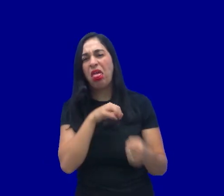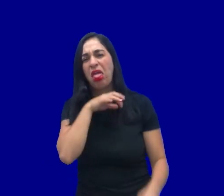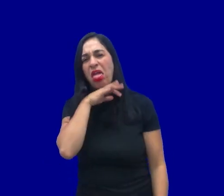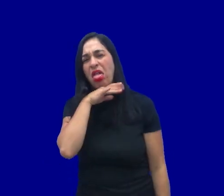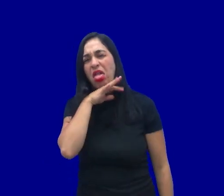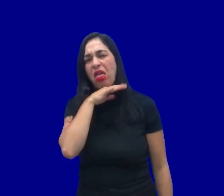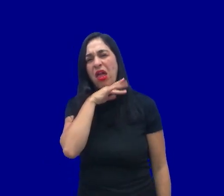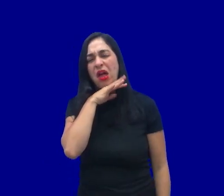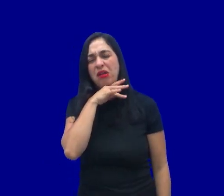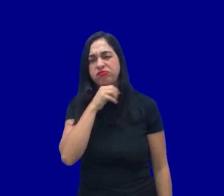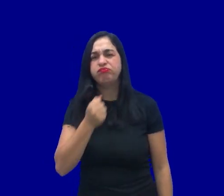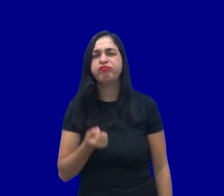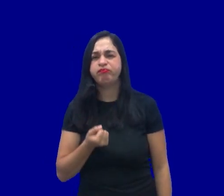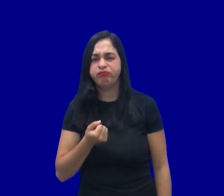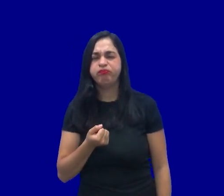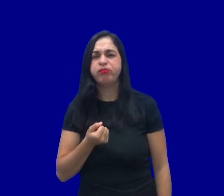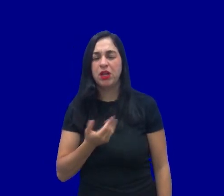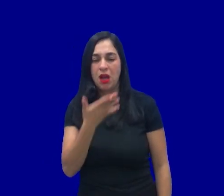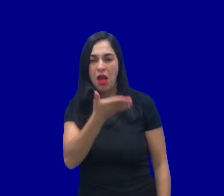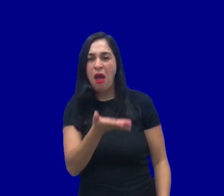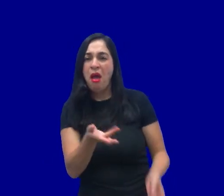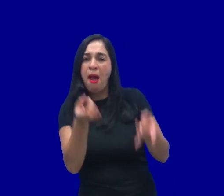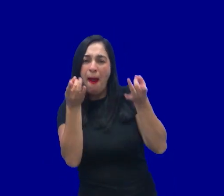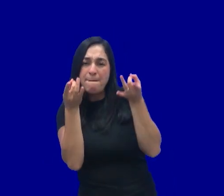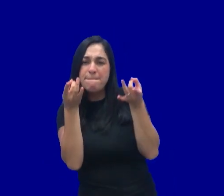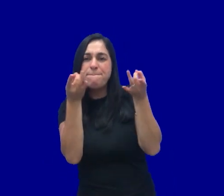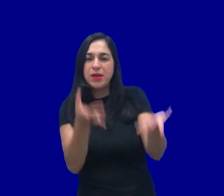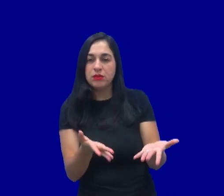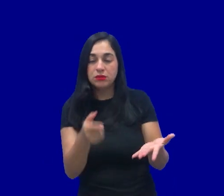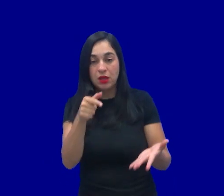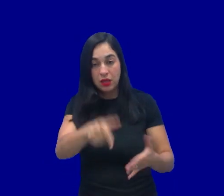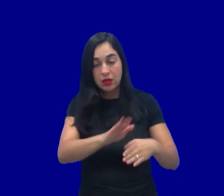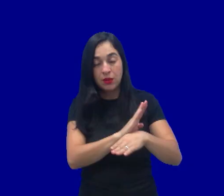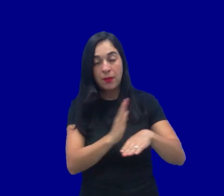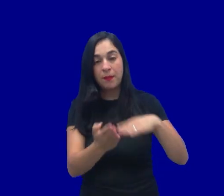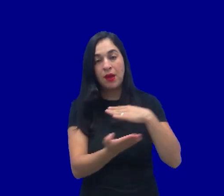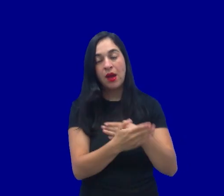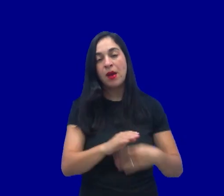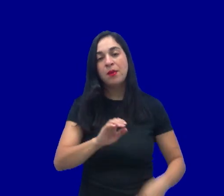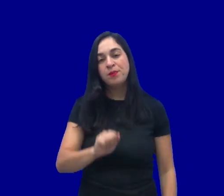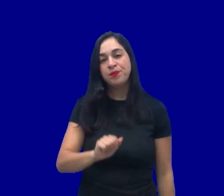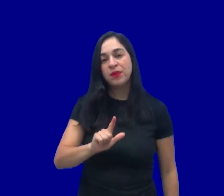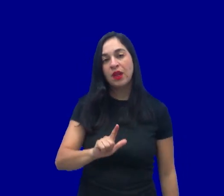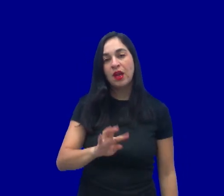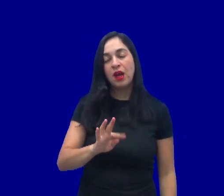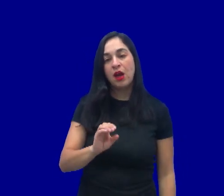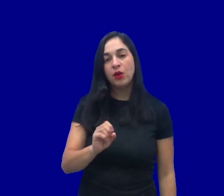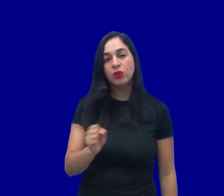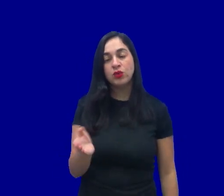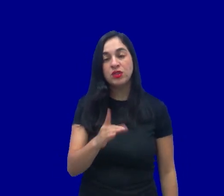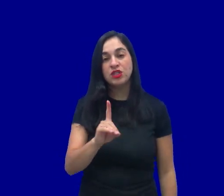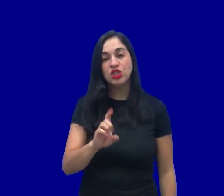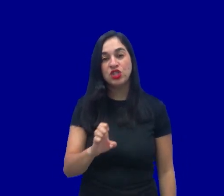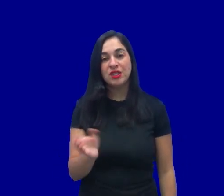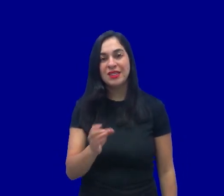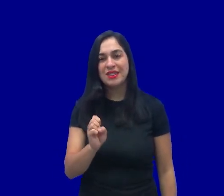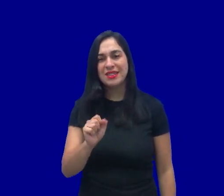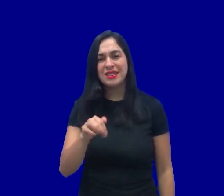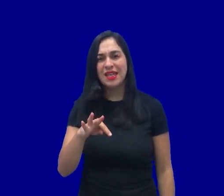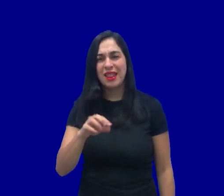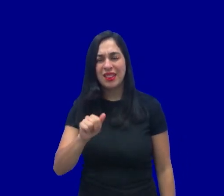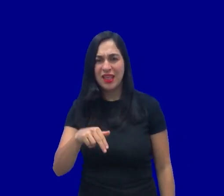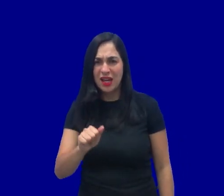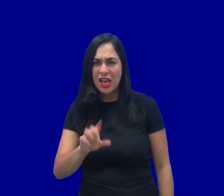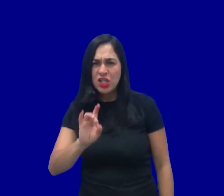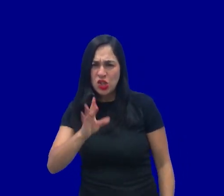simplesmente um playground abandonado aqui no Altos de Santana, na Avenida Alto Rio Doce. Mas não é agora, tá? De sempre.